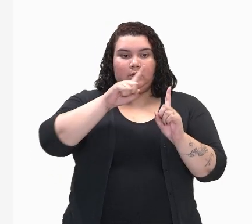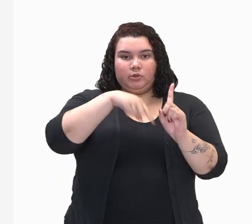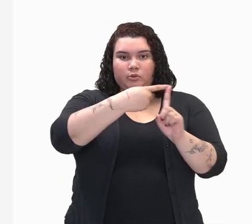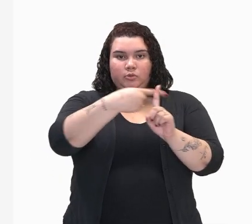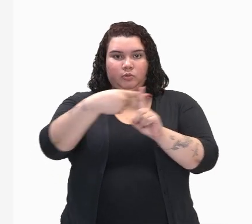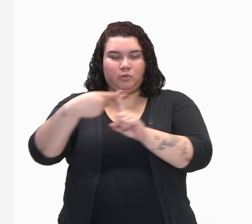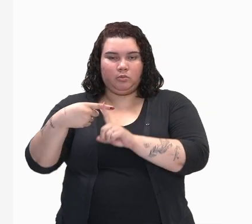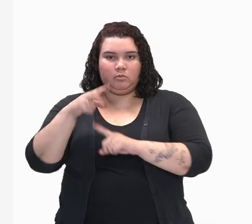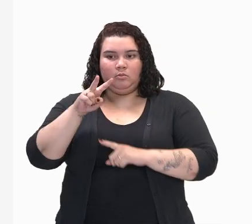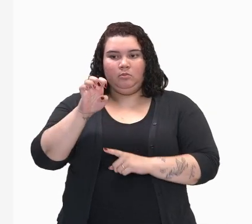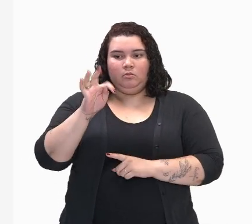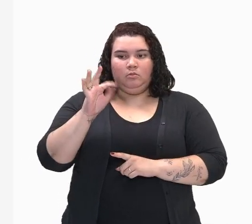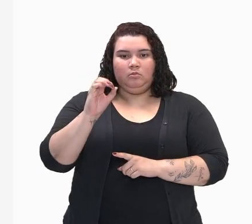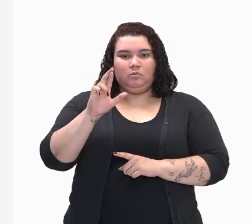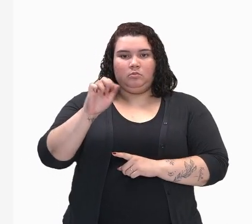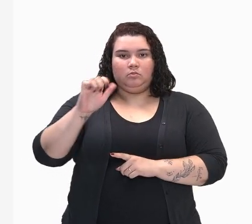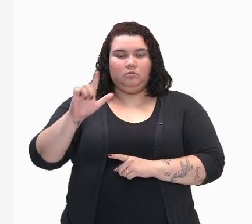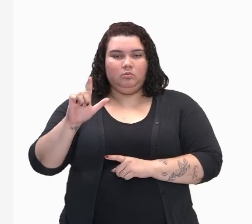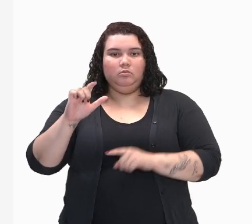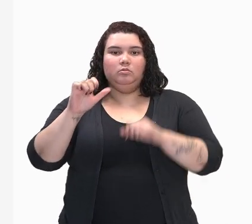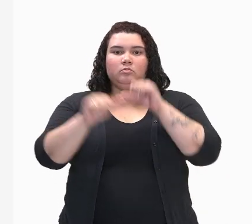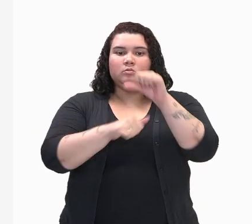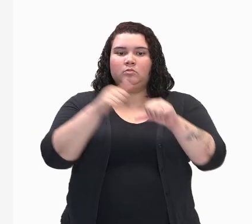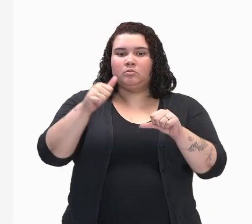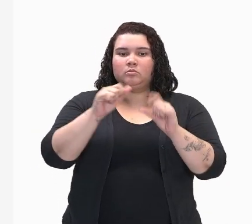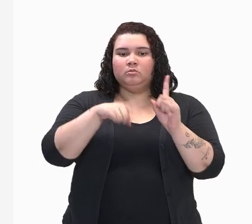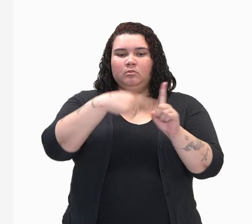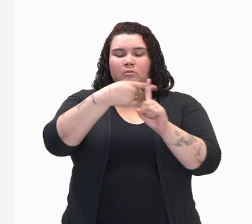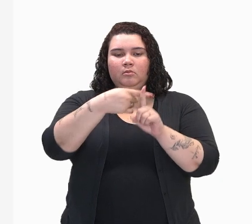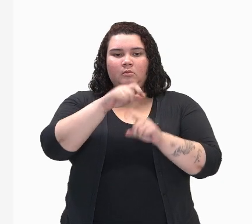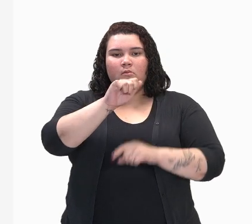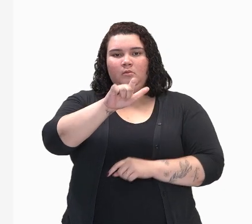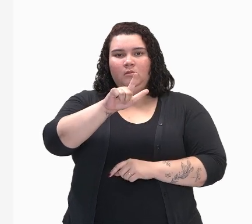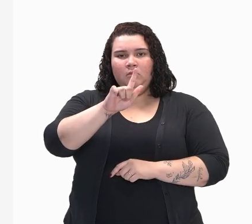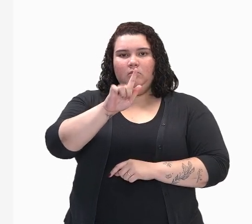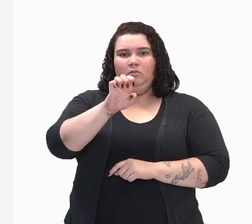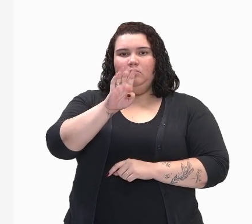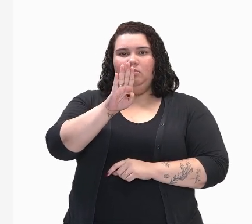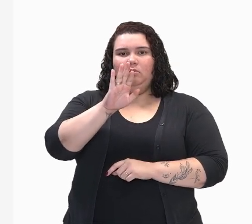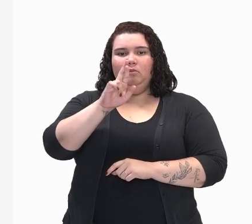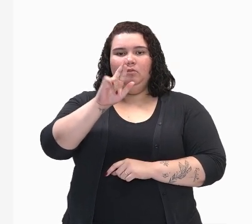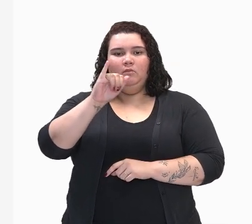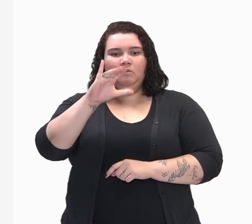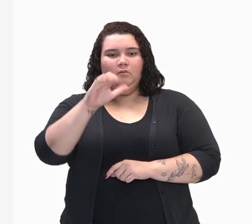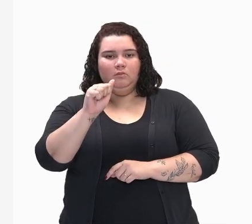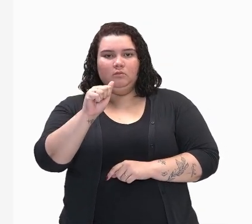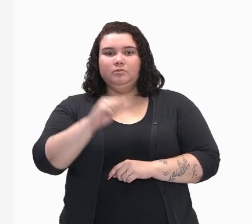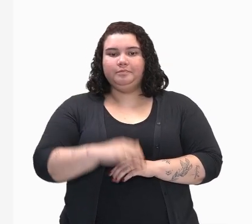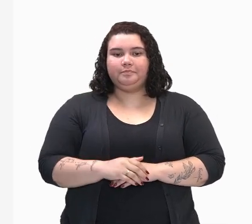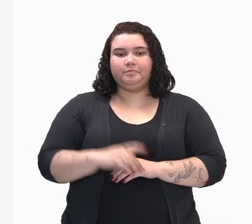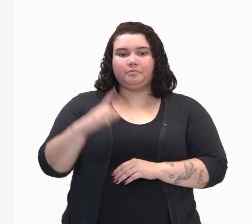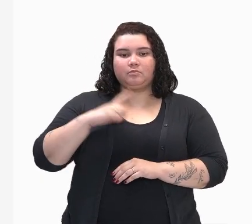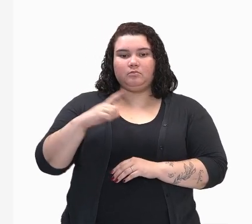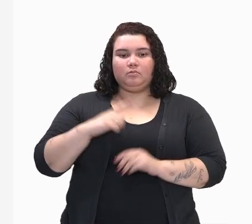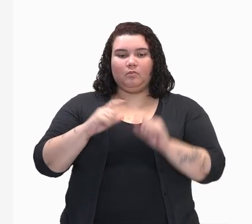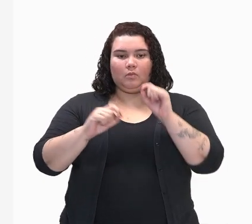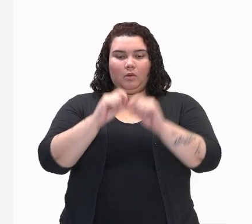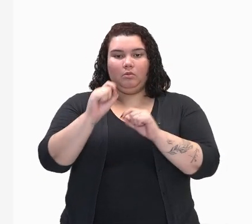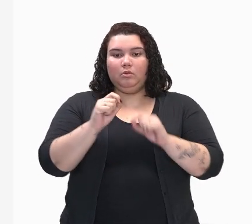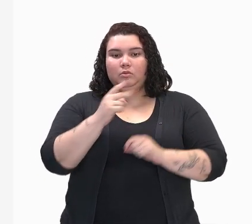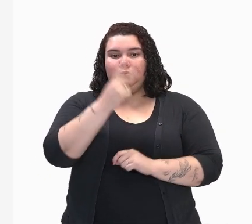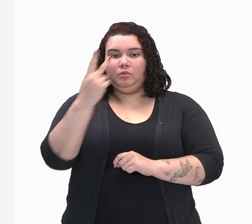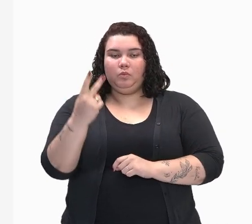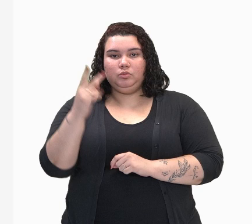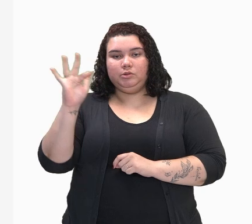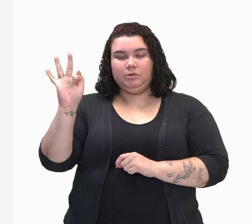virá a soma algébrica, como, por exemplo, no primeiro caso que nós vamos ver aí, em que eu tenho duas forças atuando num corpo,